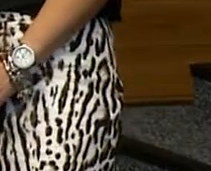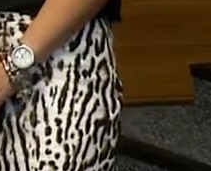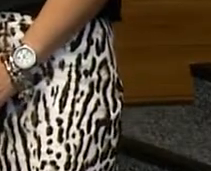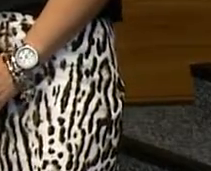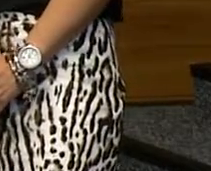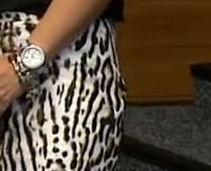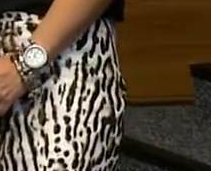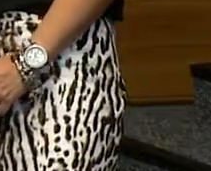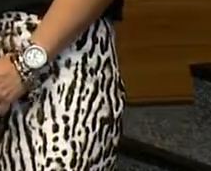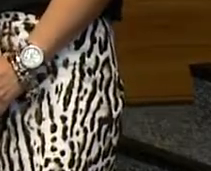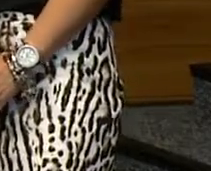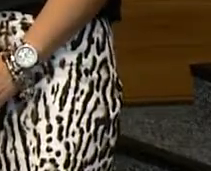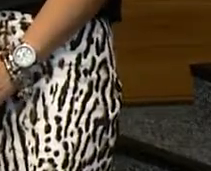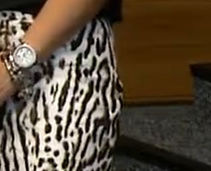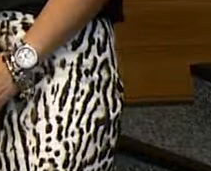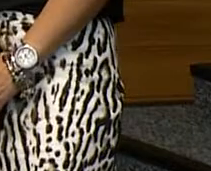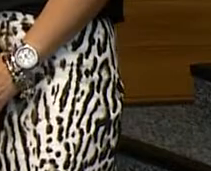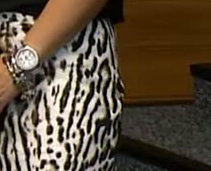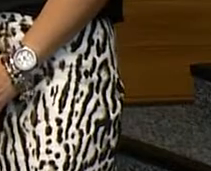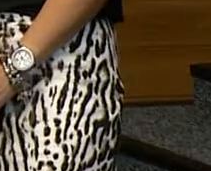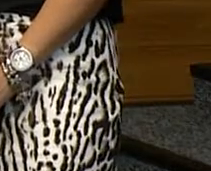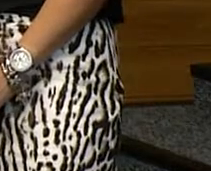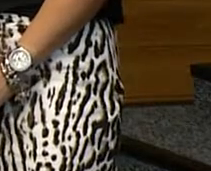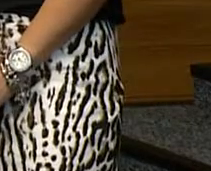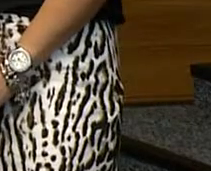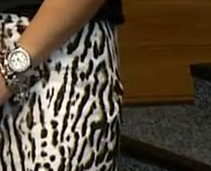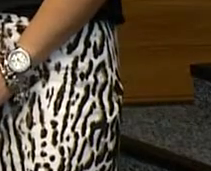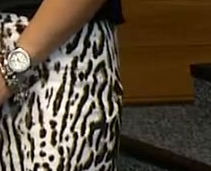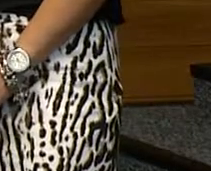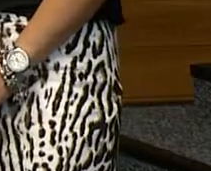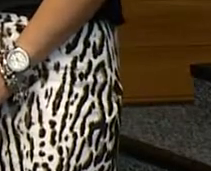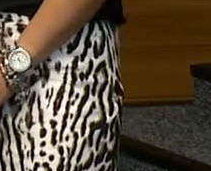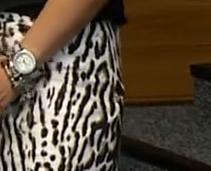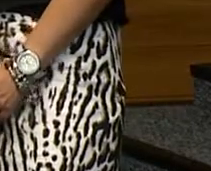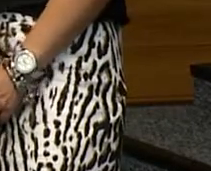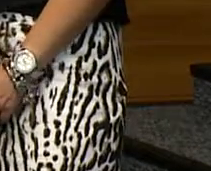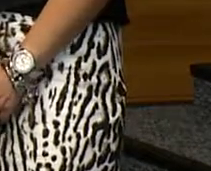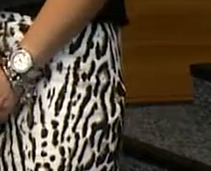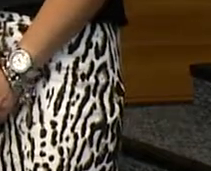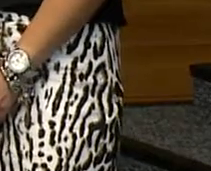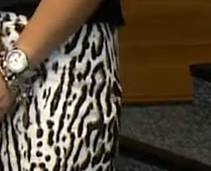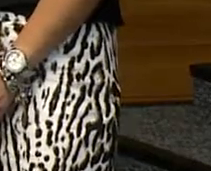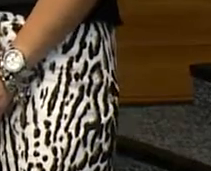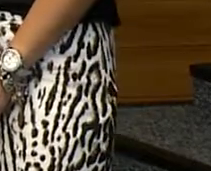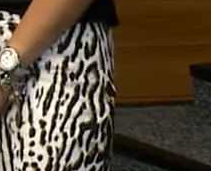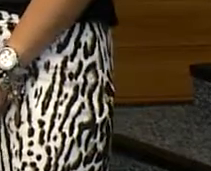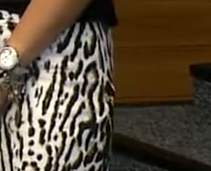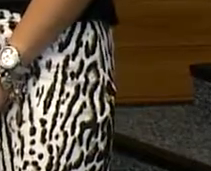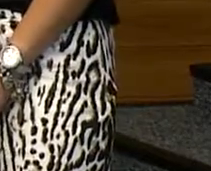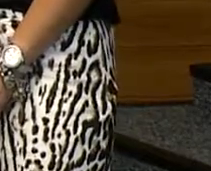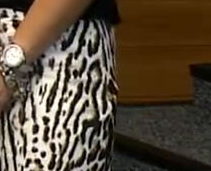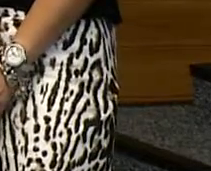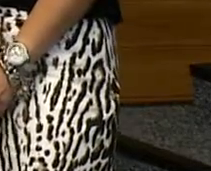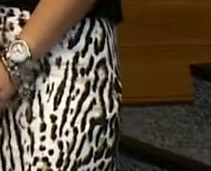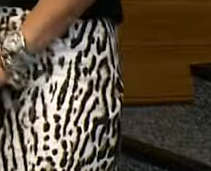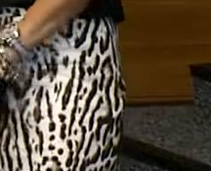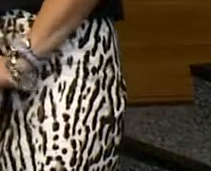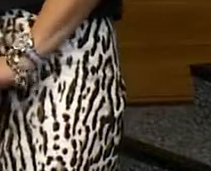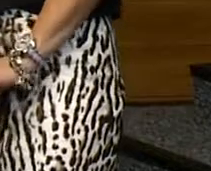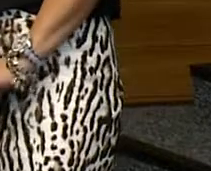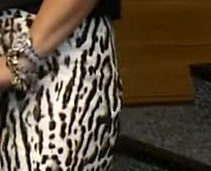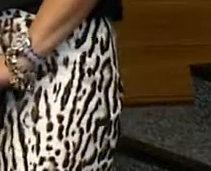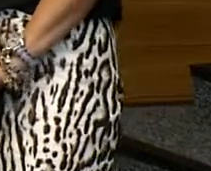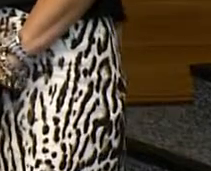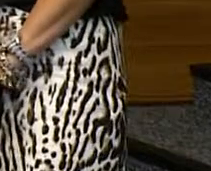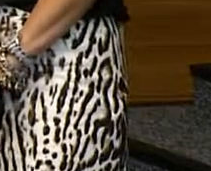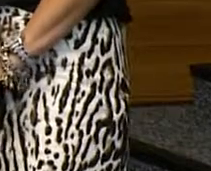intuito, para que as coisas melhorem para aquela que ela chama de filhos, que ela adotou.